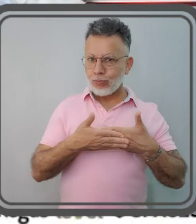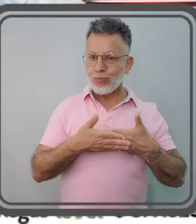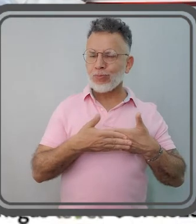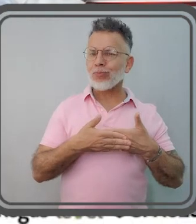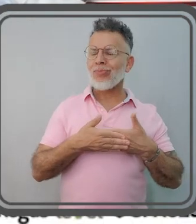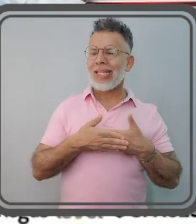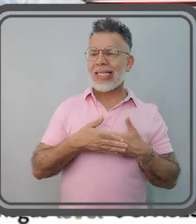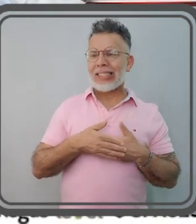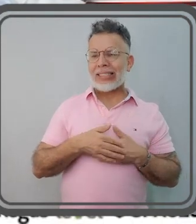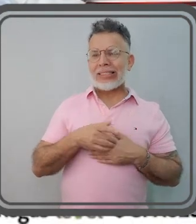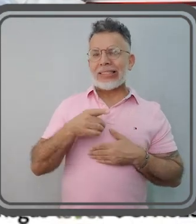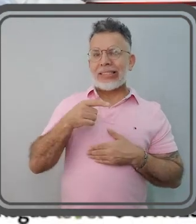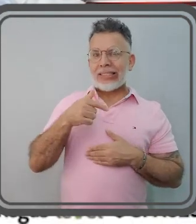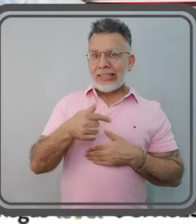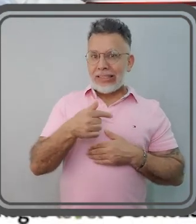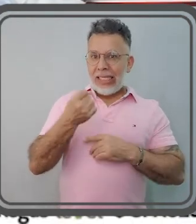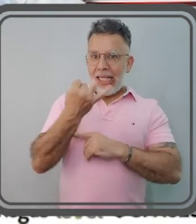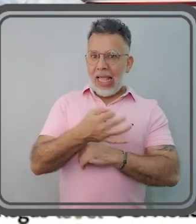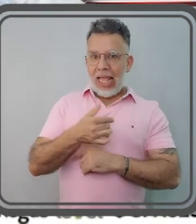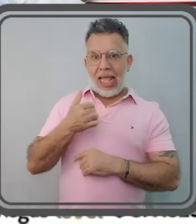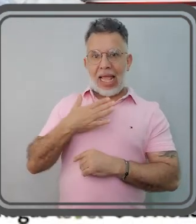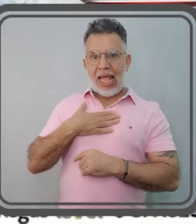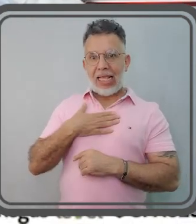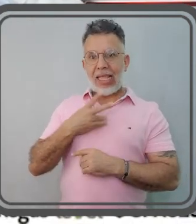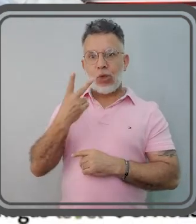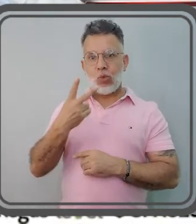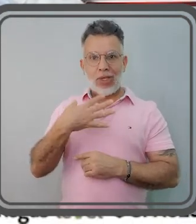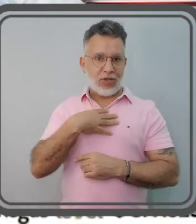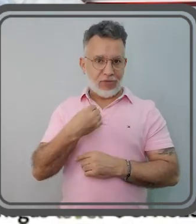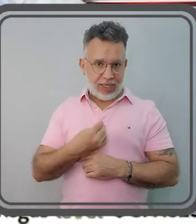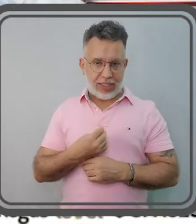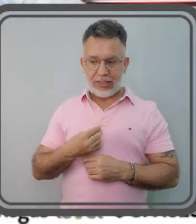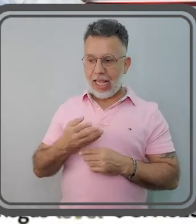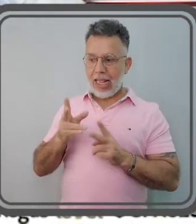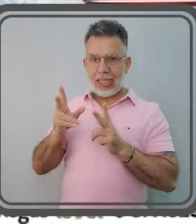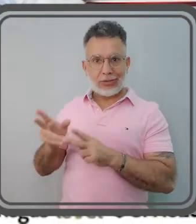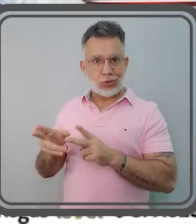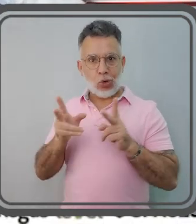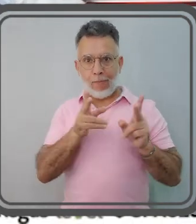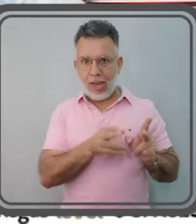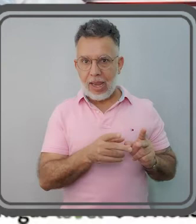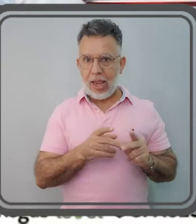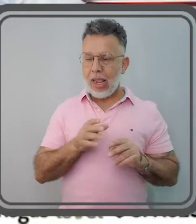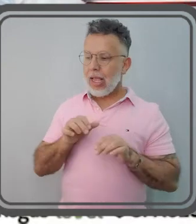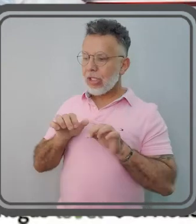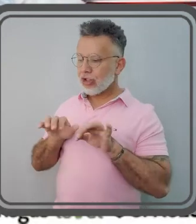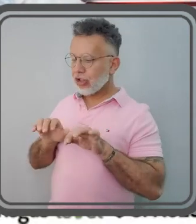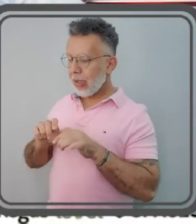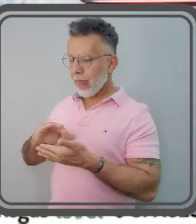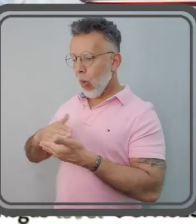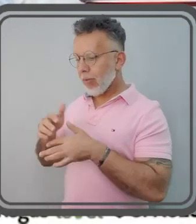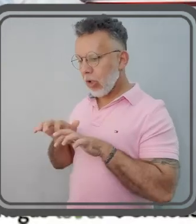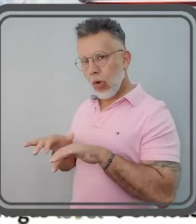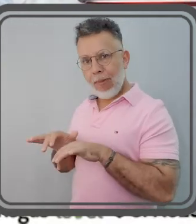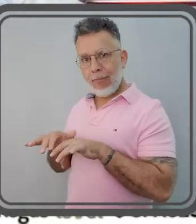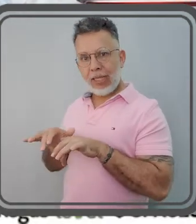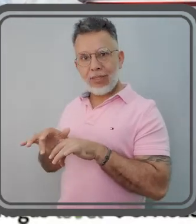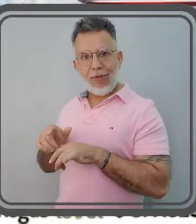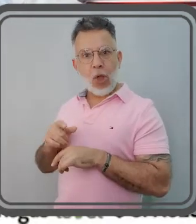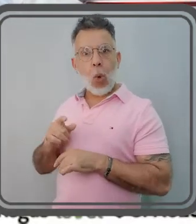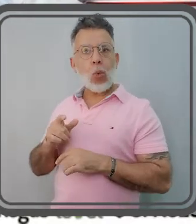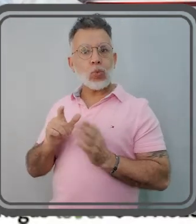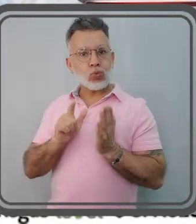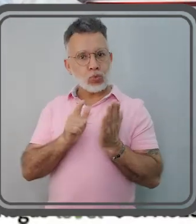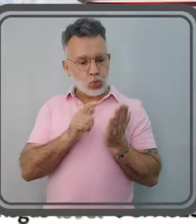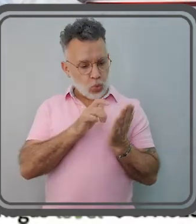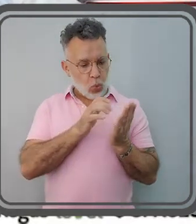né, elas iam dormir de madrugada, a gente ia para frente do computador para poder escrever o livro. Esse livro, o nome dele é Pra Cima, então é só entrar